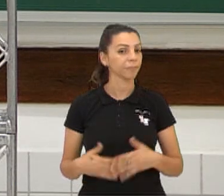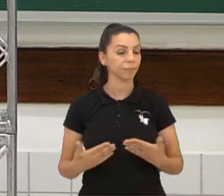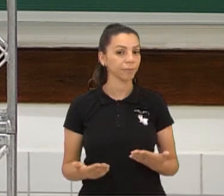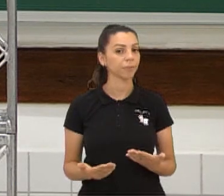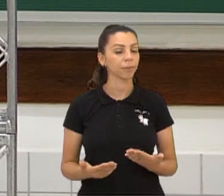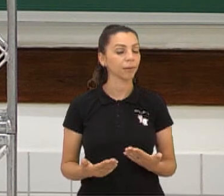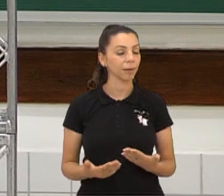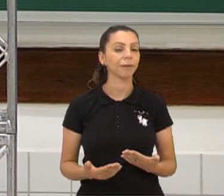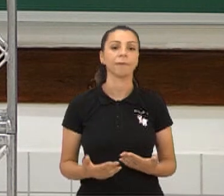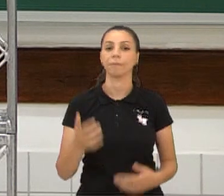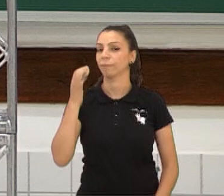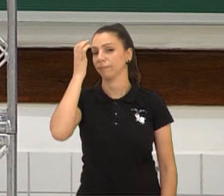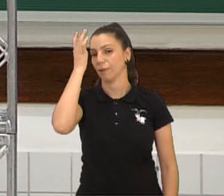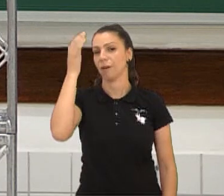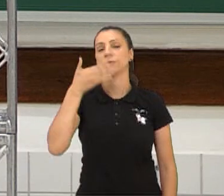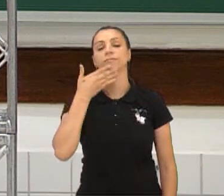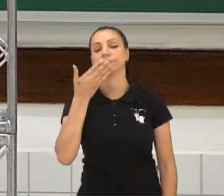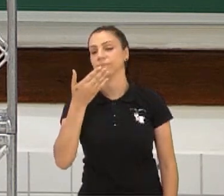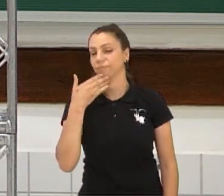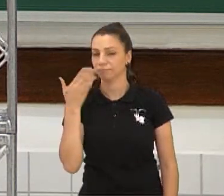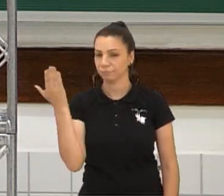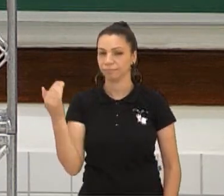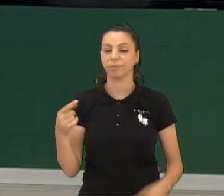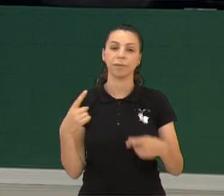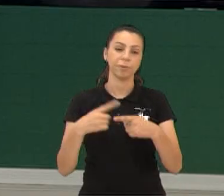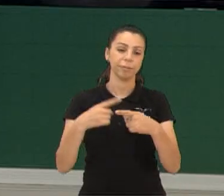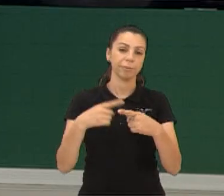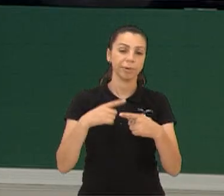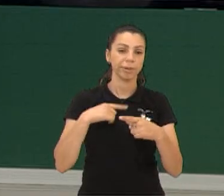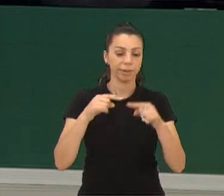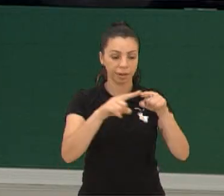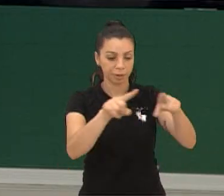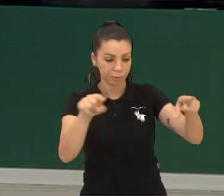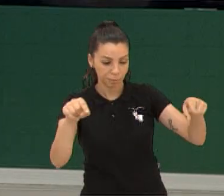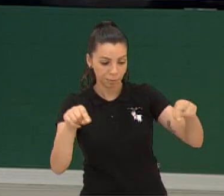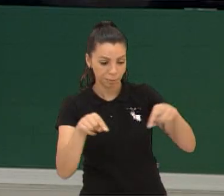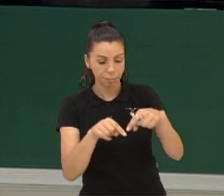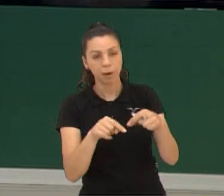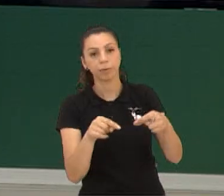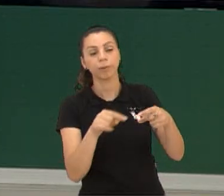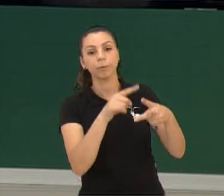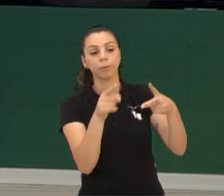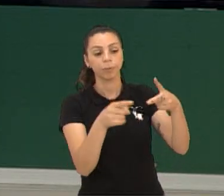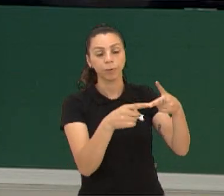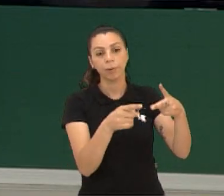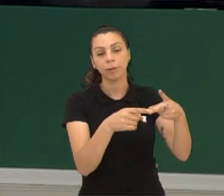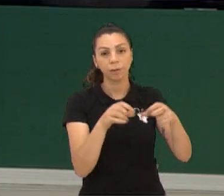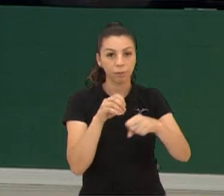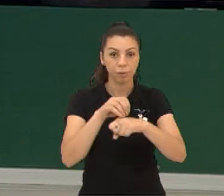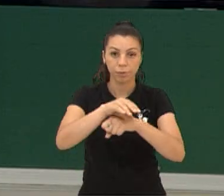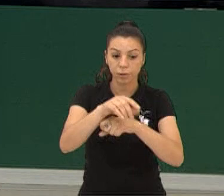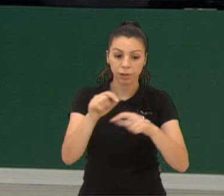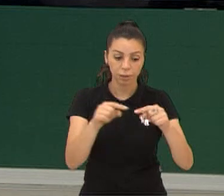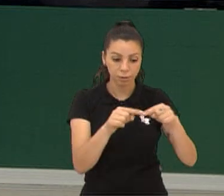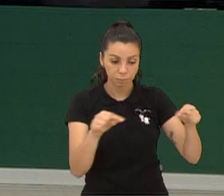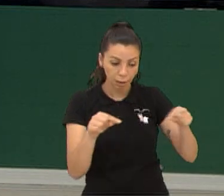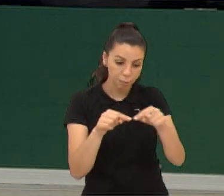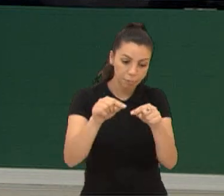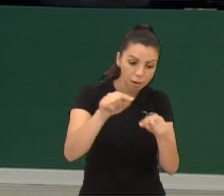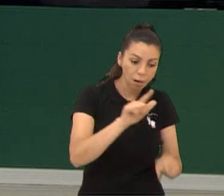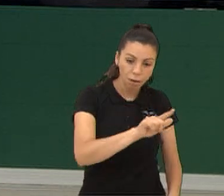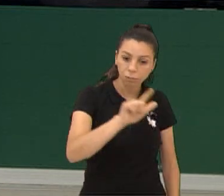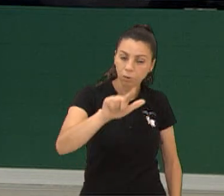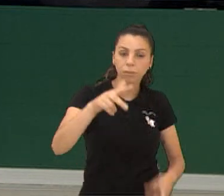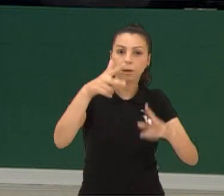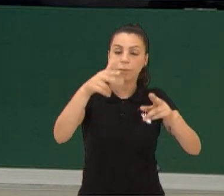E aí? Molezinha, né? Porque a gente fez aqui do quarto 2. A prof deu a dica que quando as medidas dos lados são iguais,